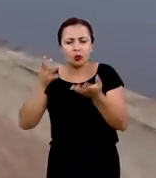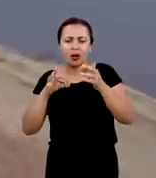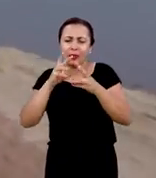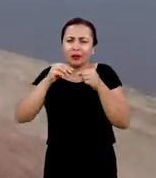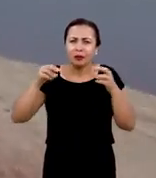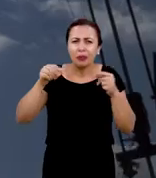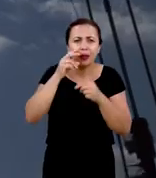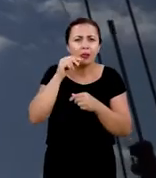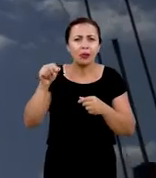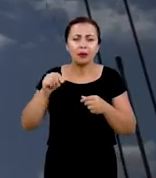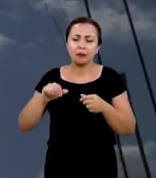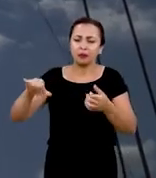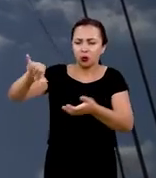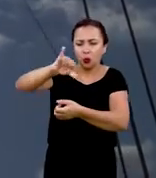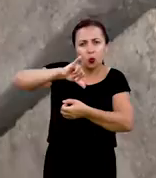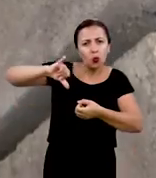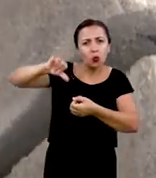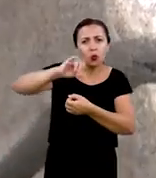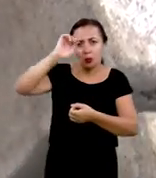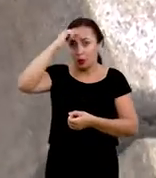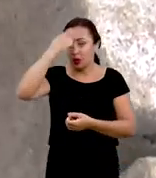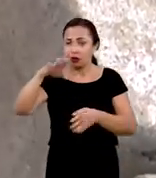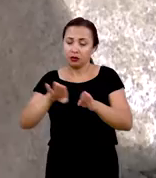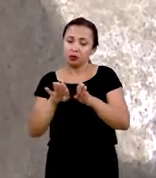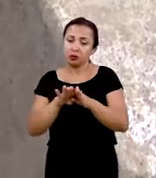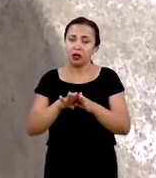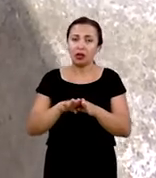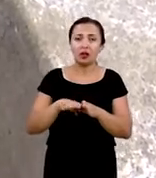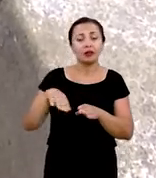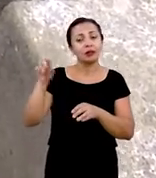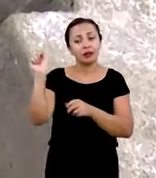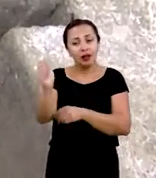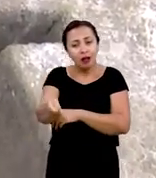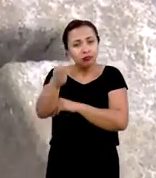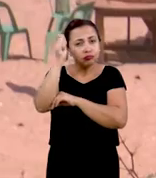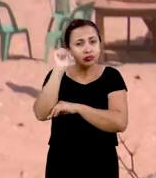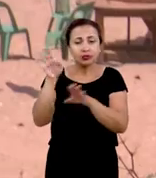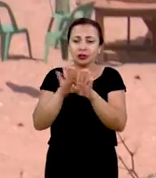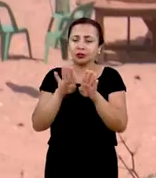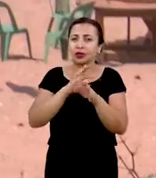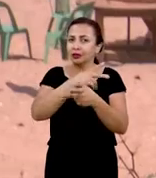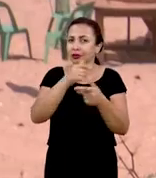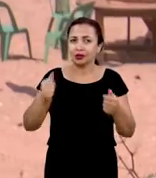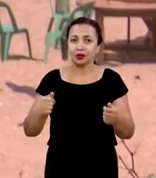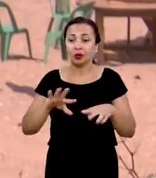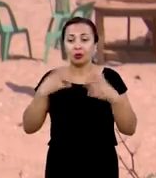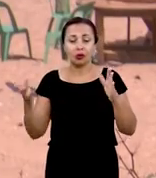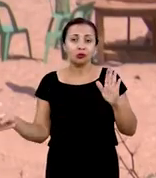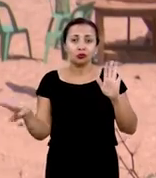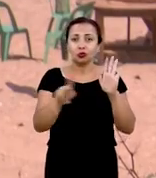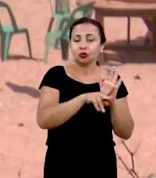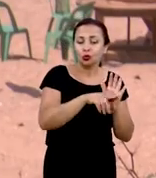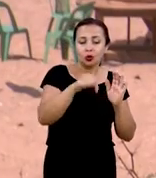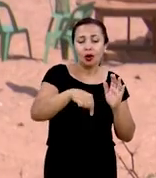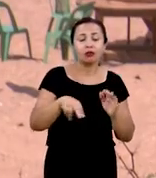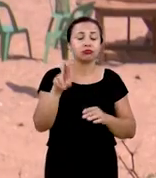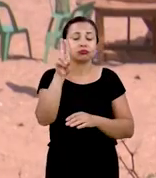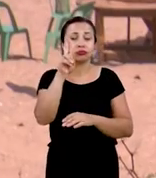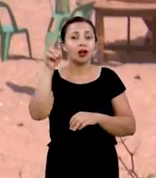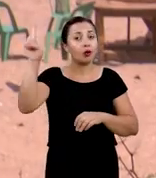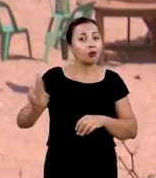das salinas, do petróleo, né, da cassinicultura, etc. Então, quando eu cheguei aqui na universidade, no ano